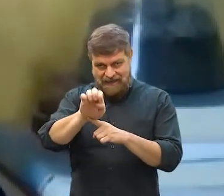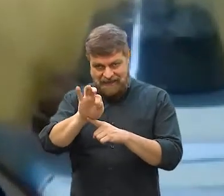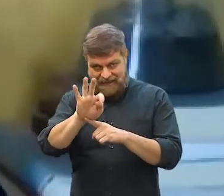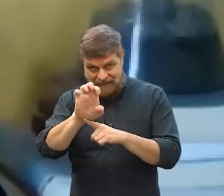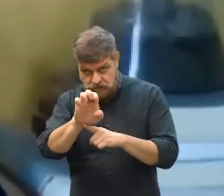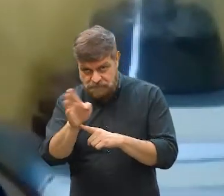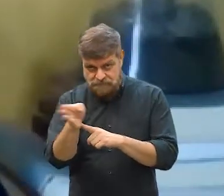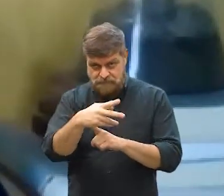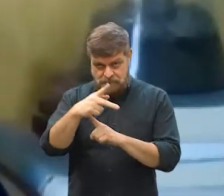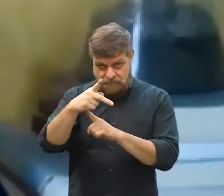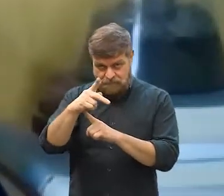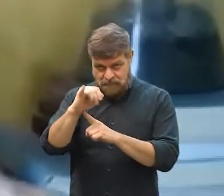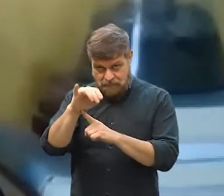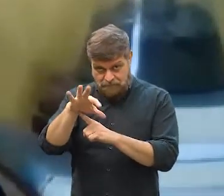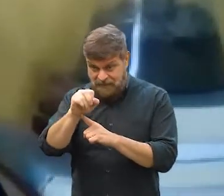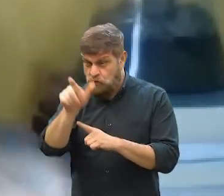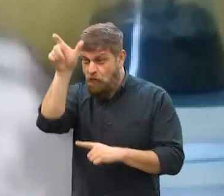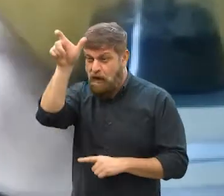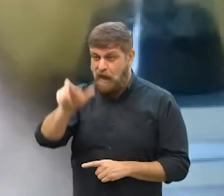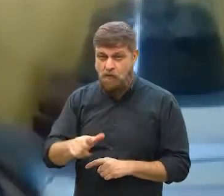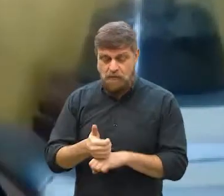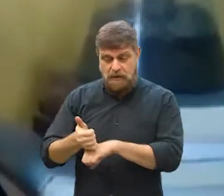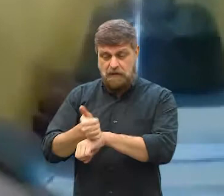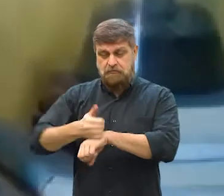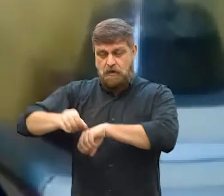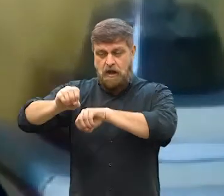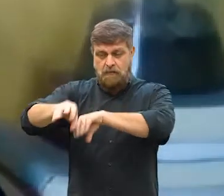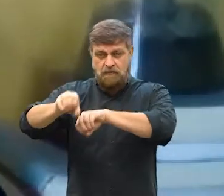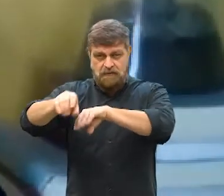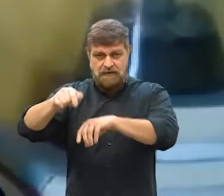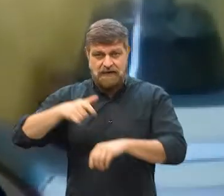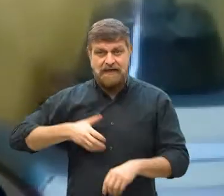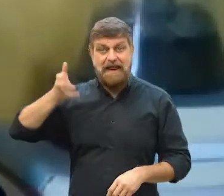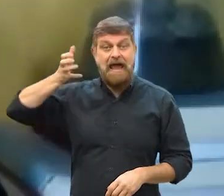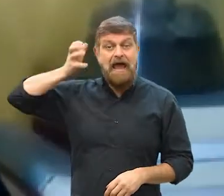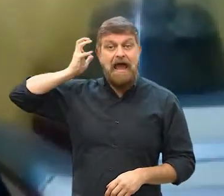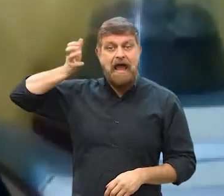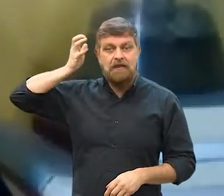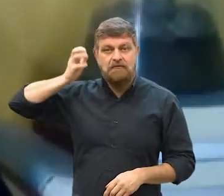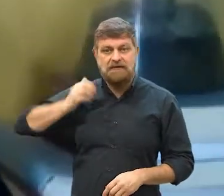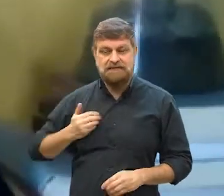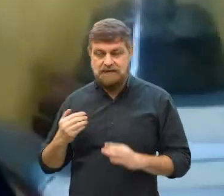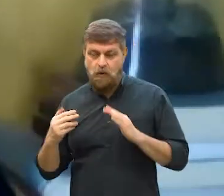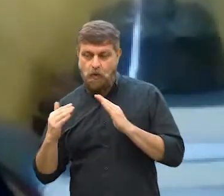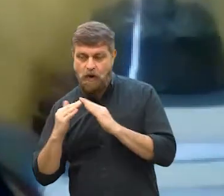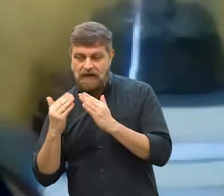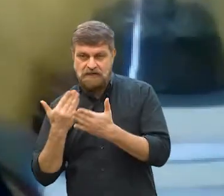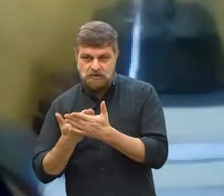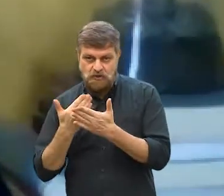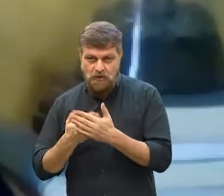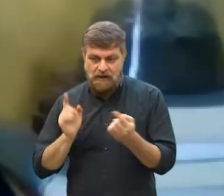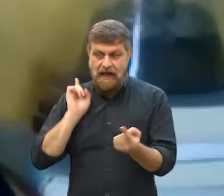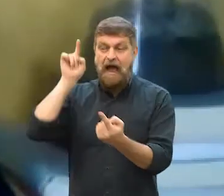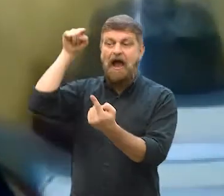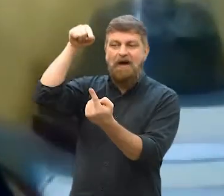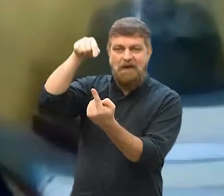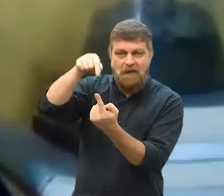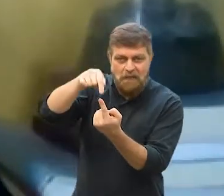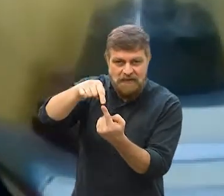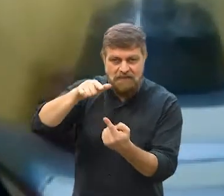educadores então ele dizia que o rádio era a escola de quem não tem escola e ele surgiu com esse propósito